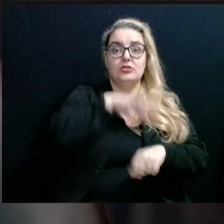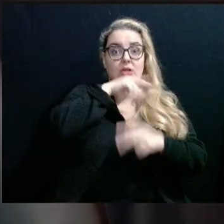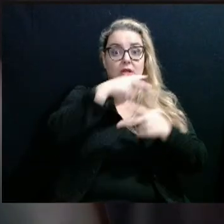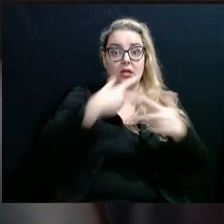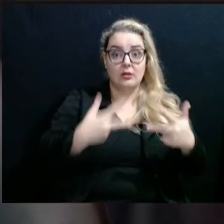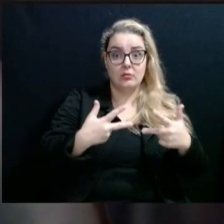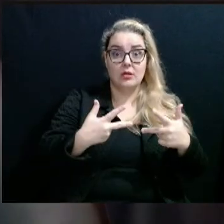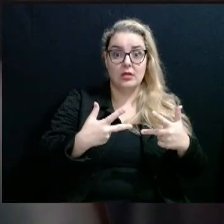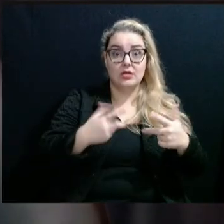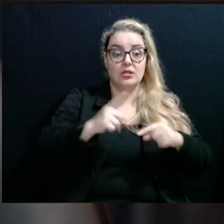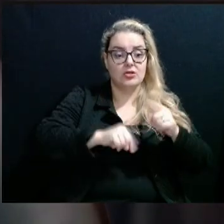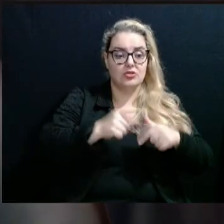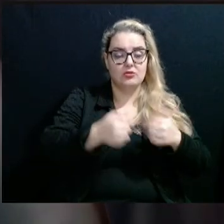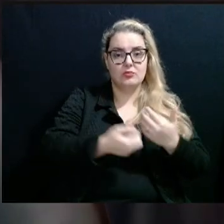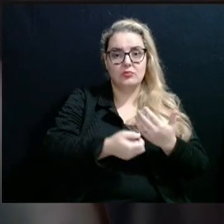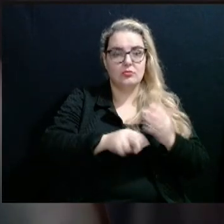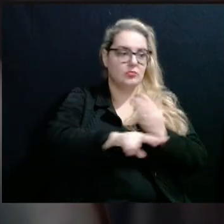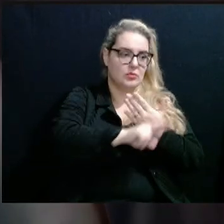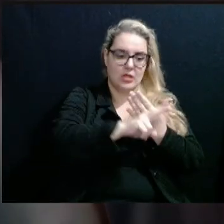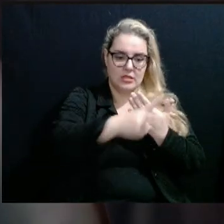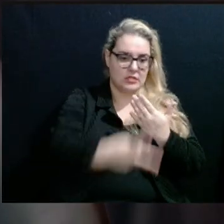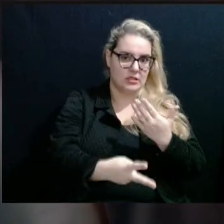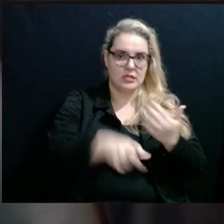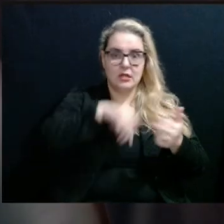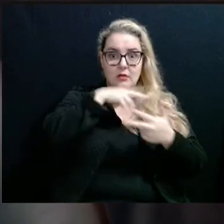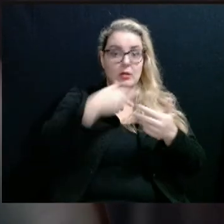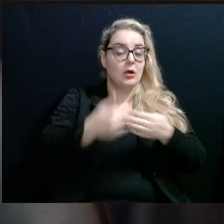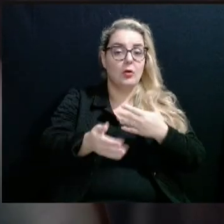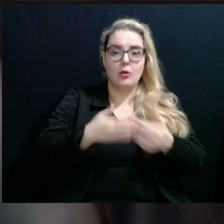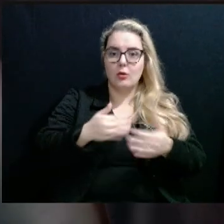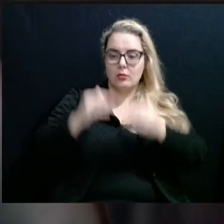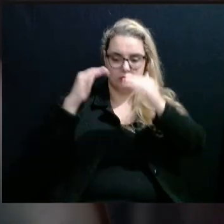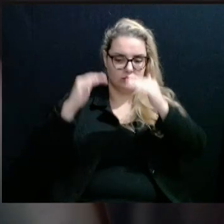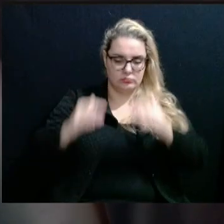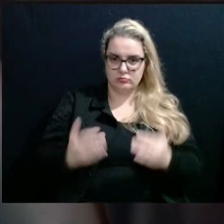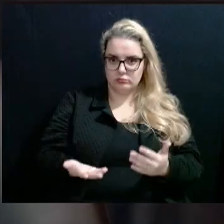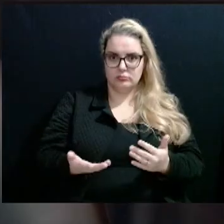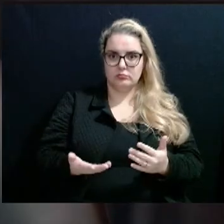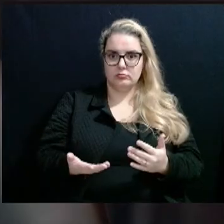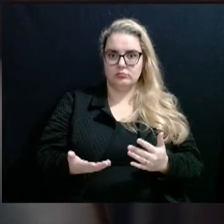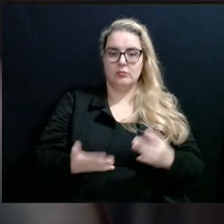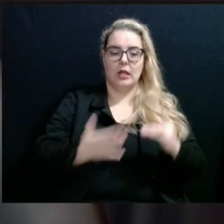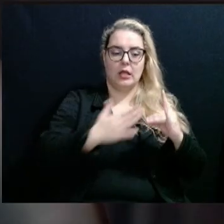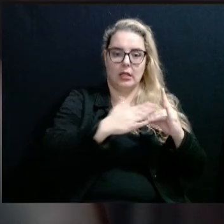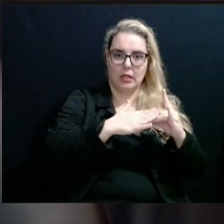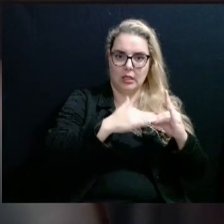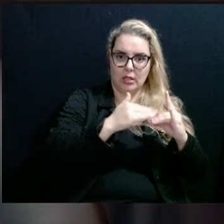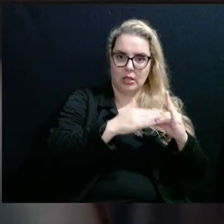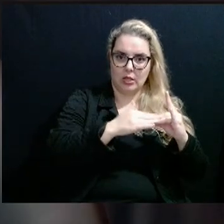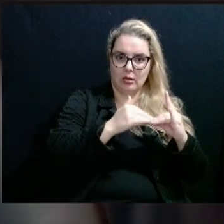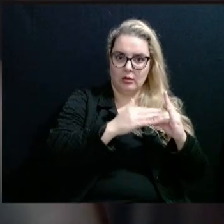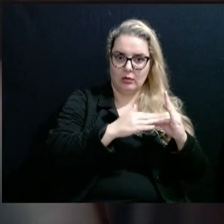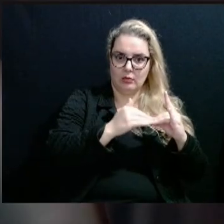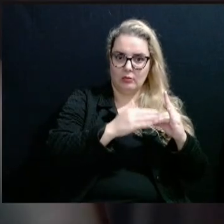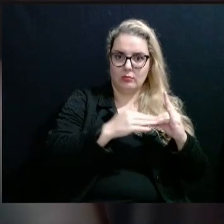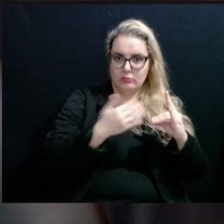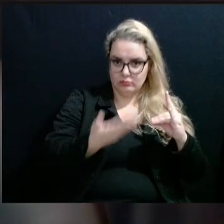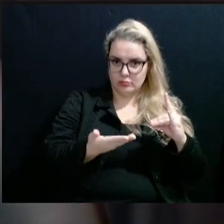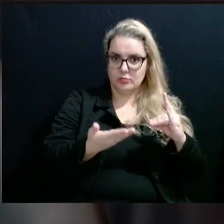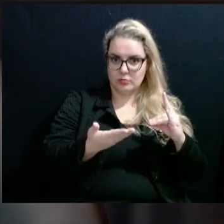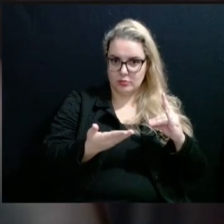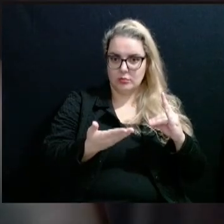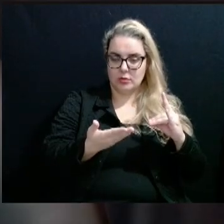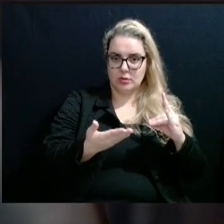qualquer tipo de esfera. Uhum. Tá? Essa é uma definição que foi colocada pela